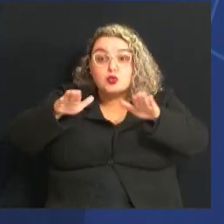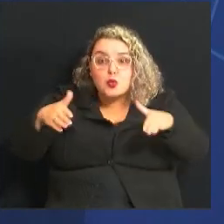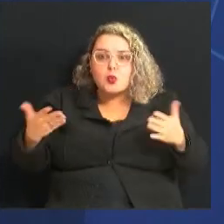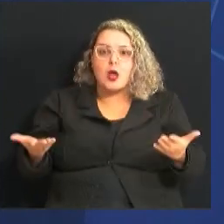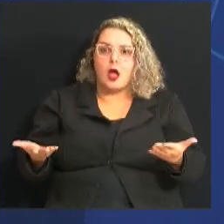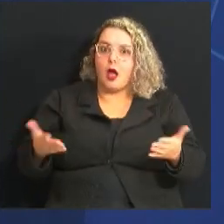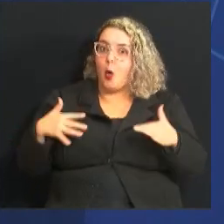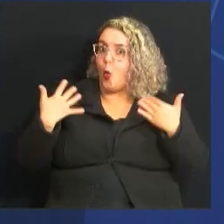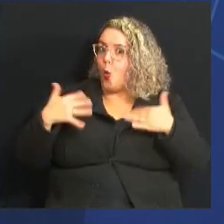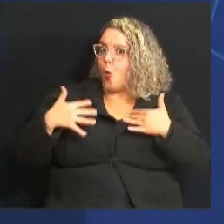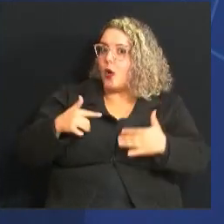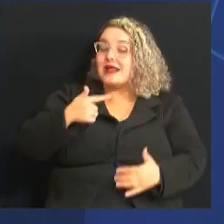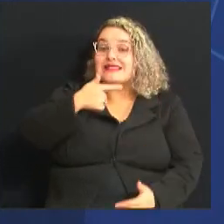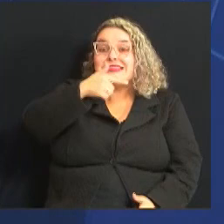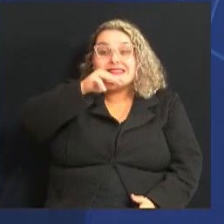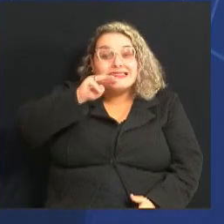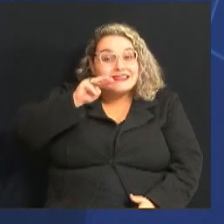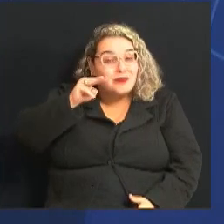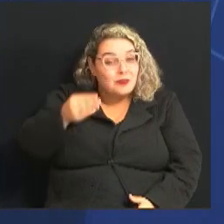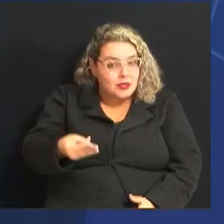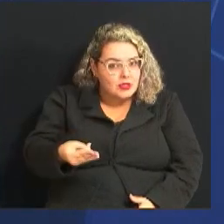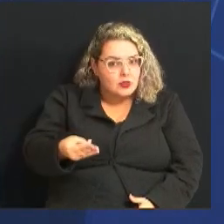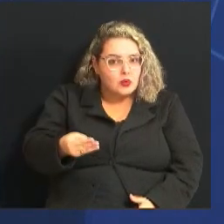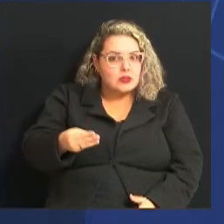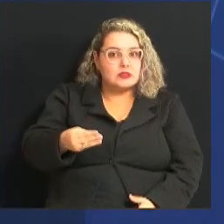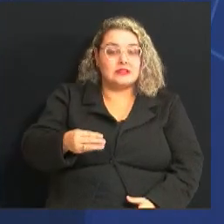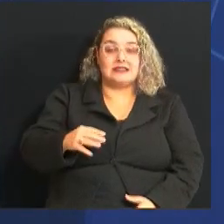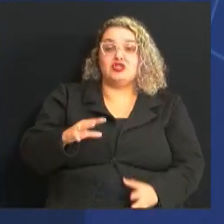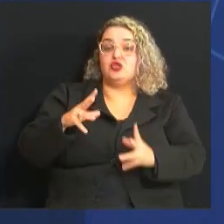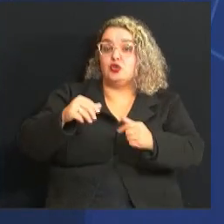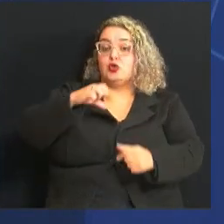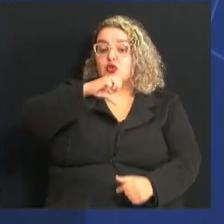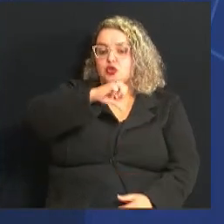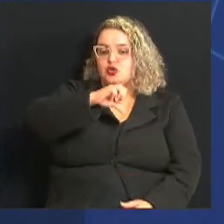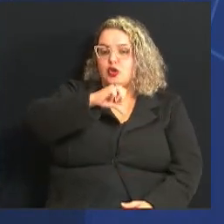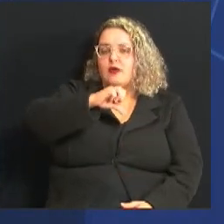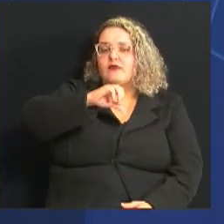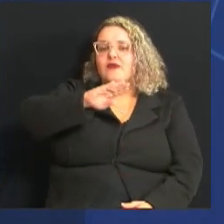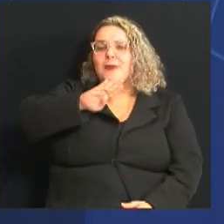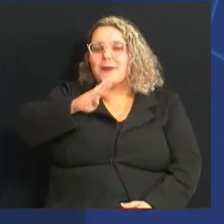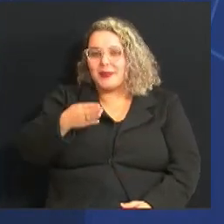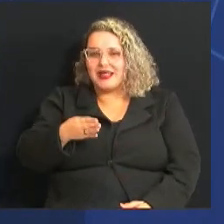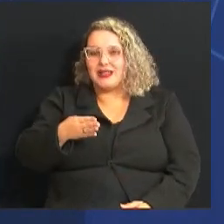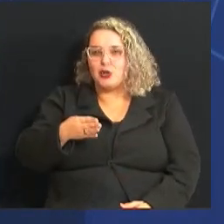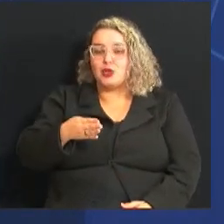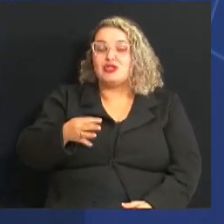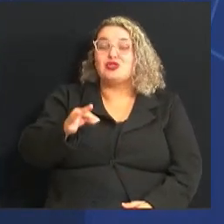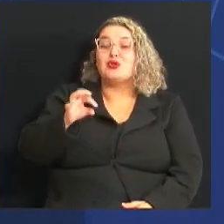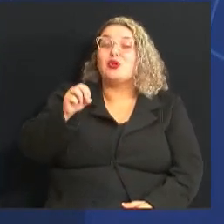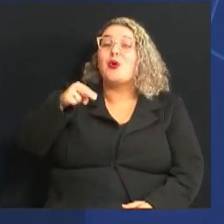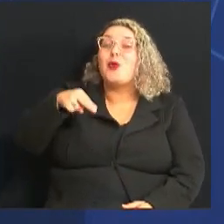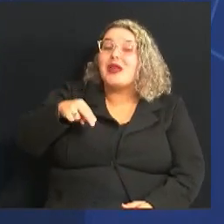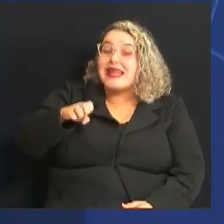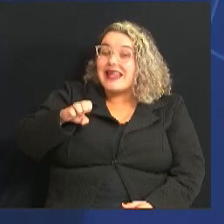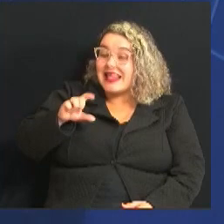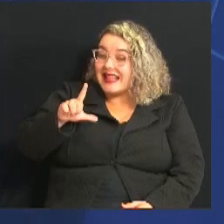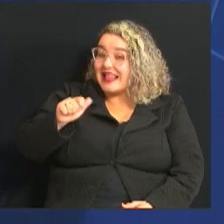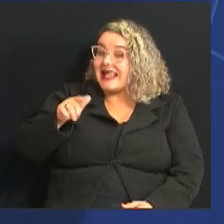aproximadamente 7 bilhões das 9 bilhões 200 milhões de toneladas de plástico produzidas